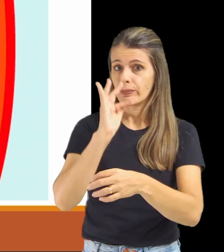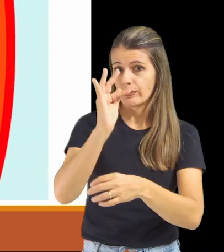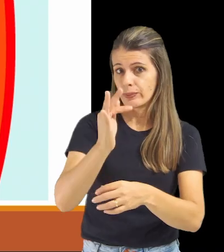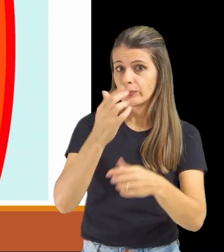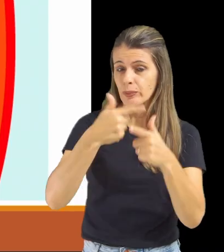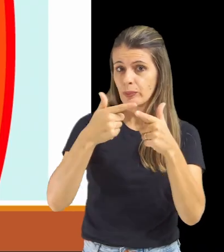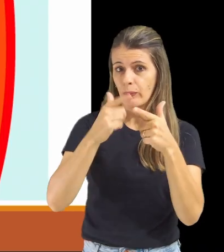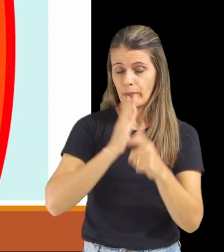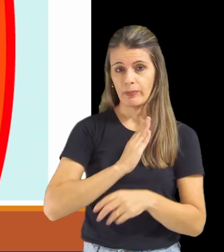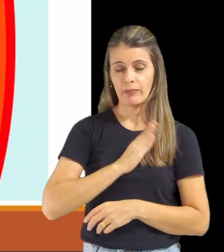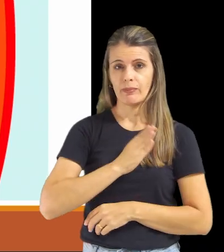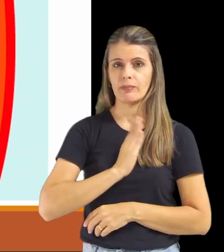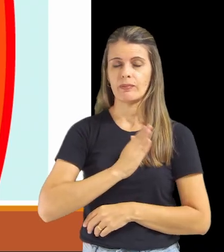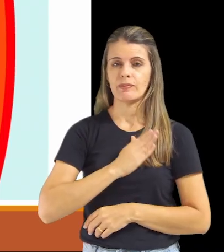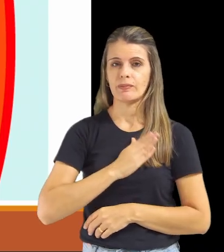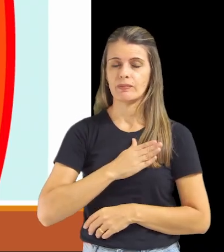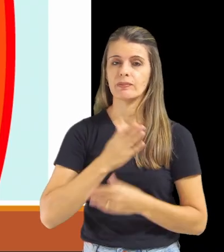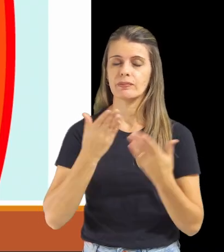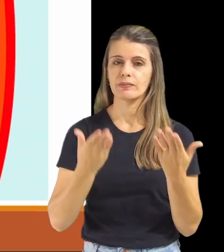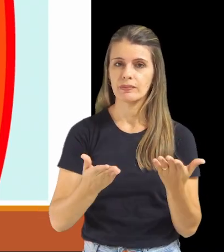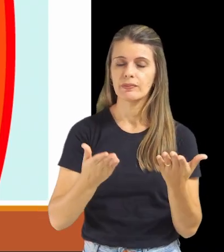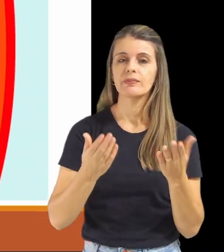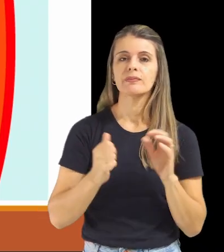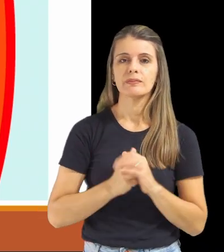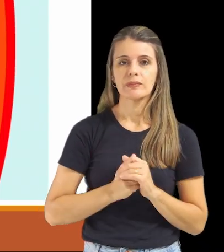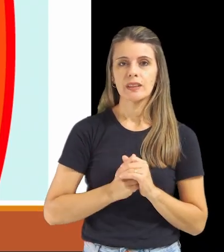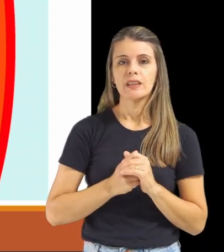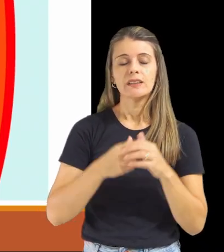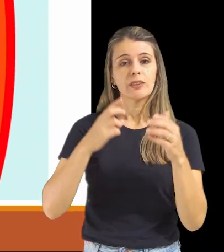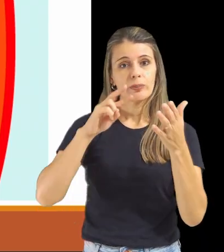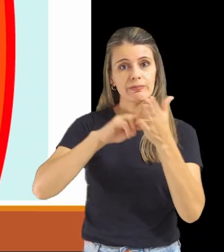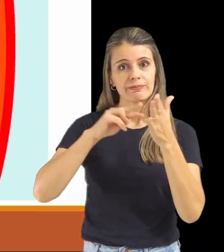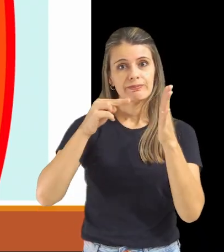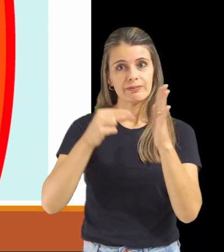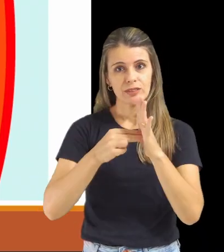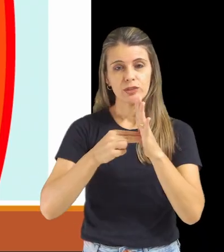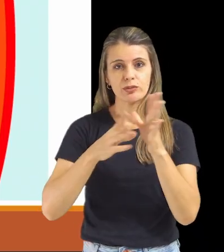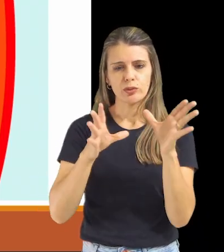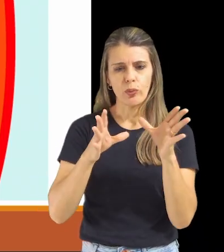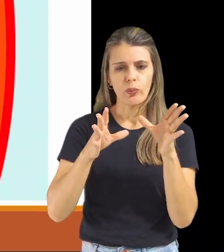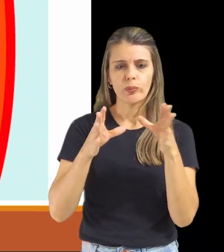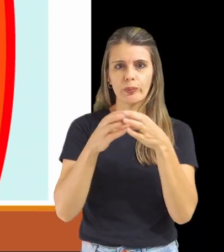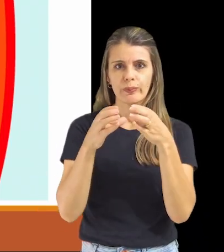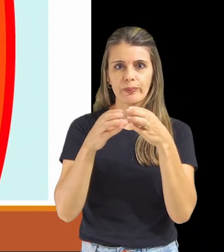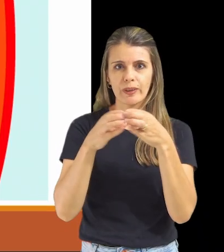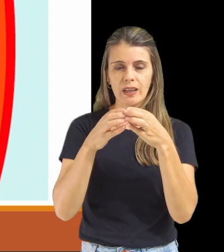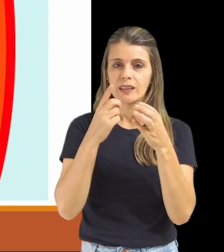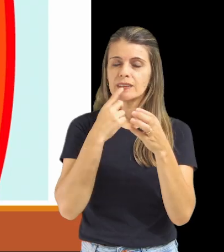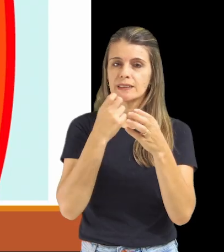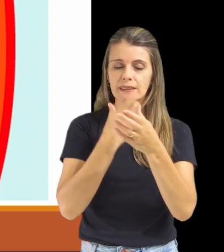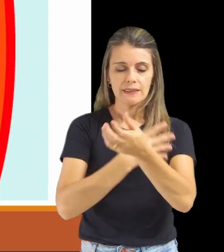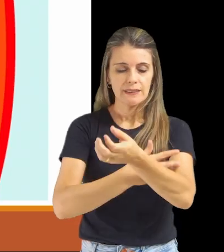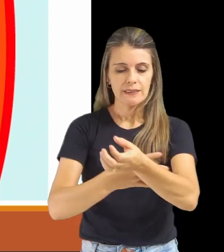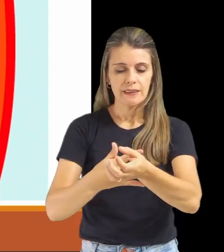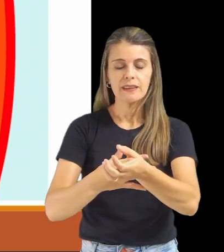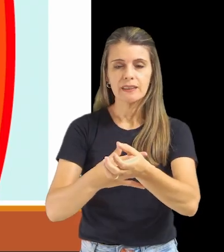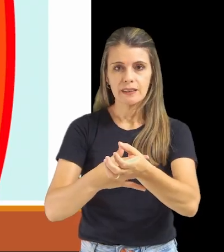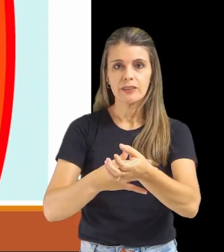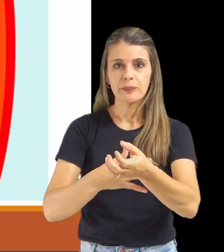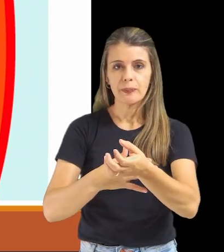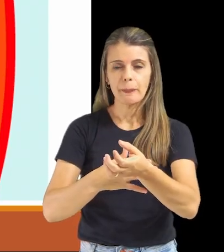cardíacos. O VLDL indica concentração de triglicerídeos no sangue, né? Então é um exame comum que nós